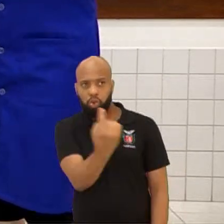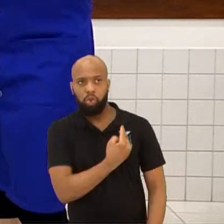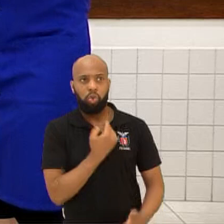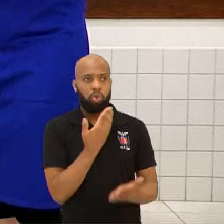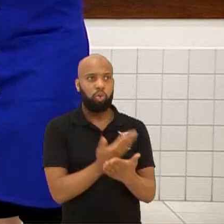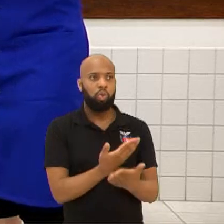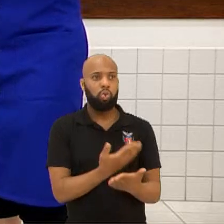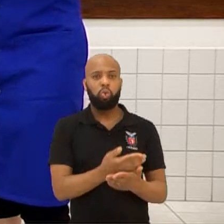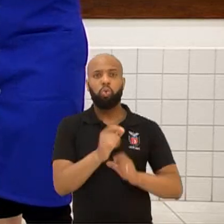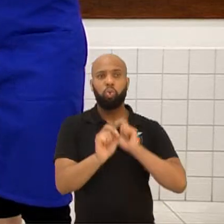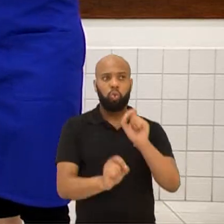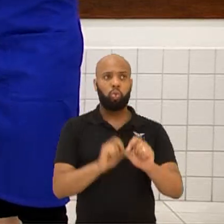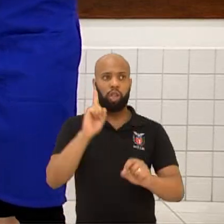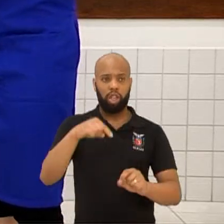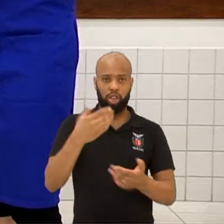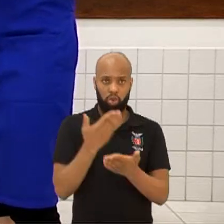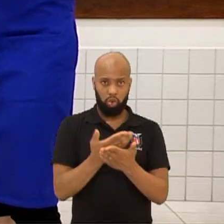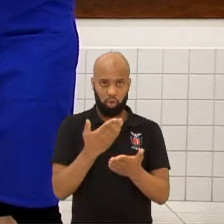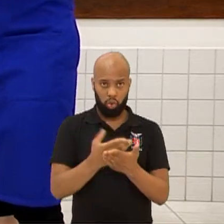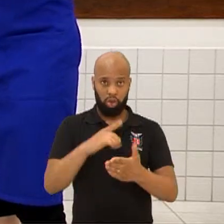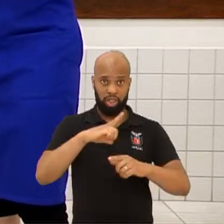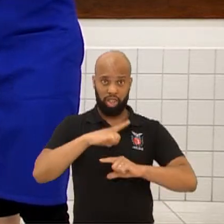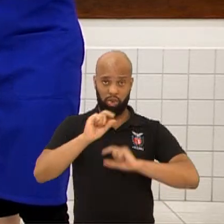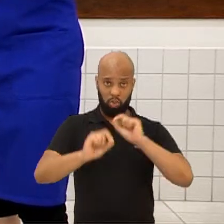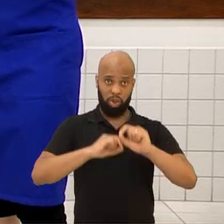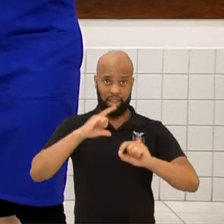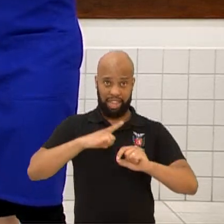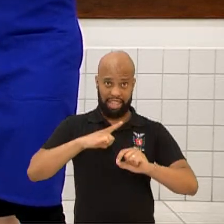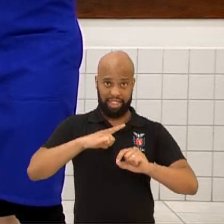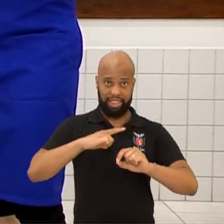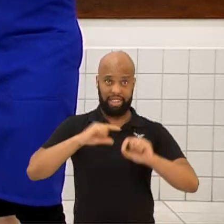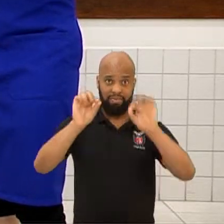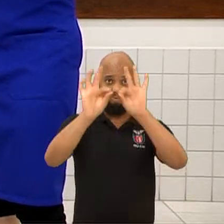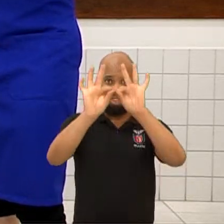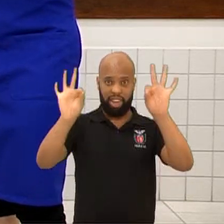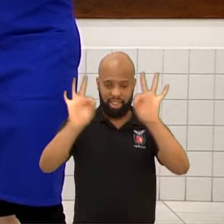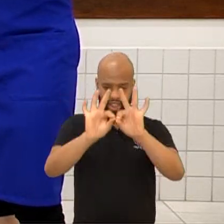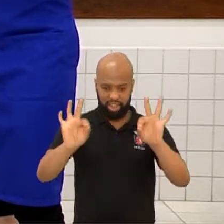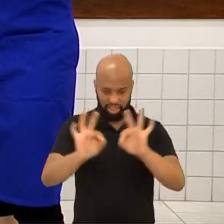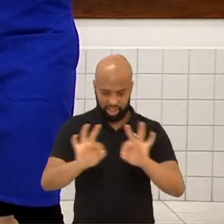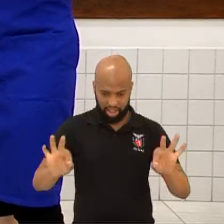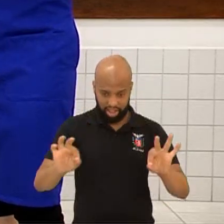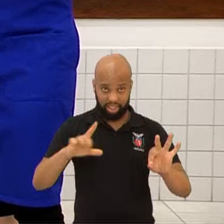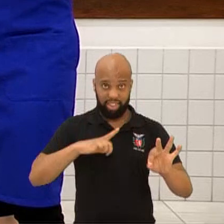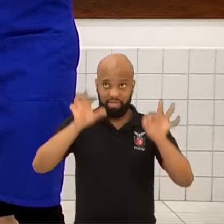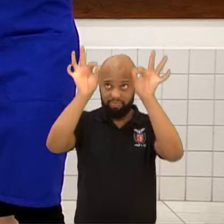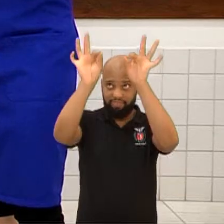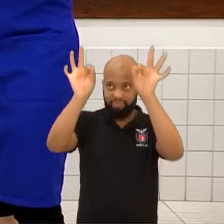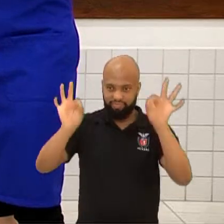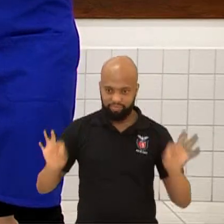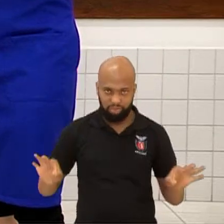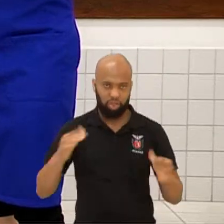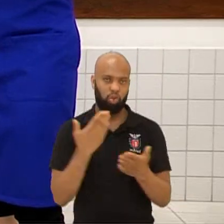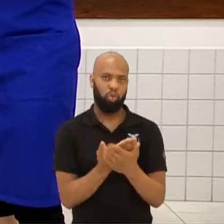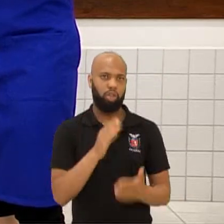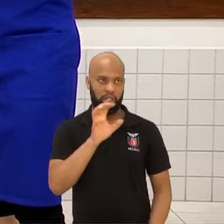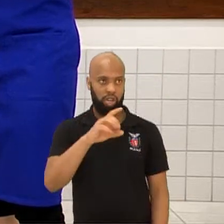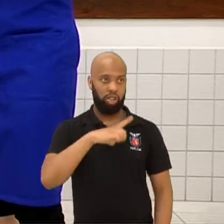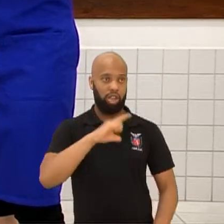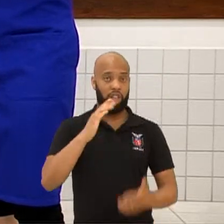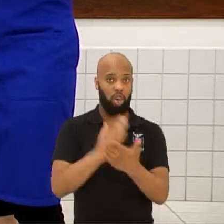Nós estudamos feixe de retas paralelas cortadas por transversais, né? Então, eu tenho aqui as retas